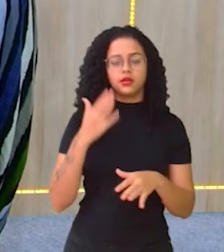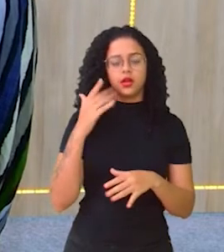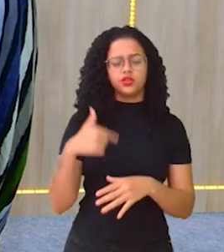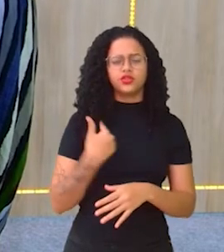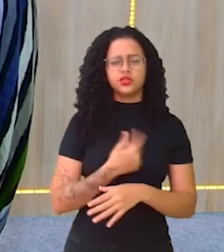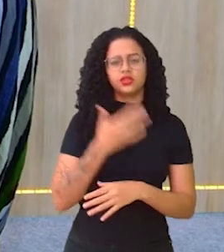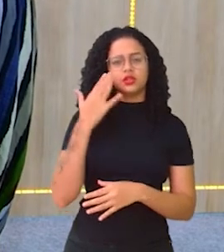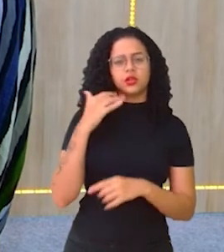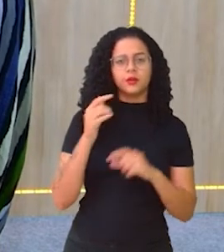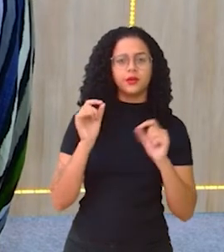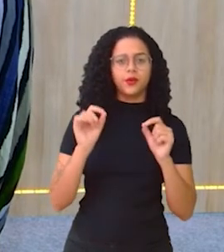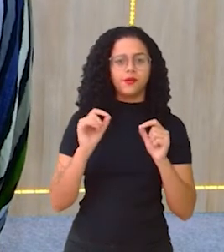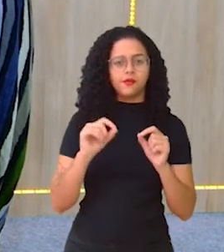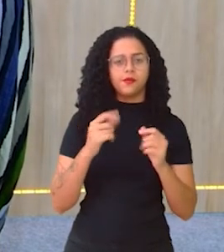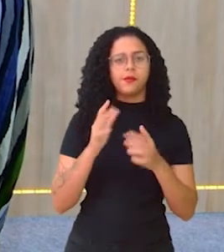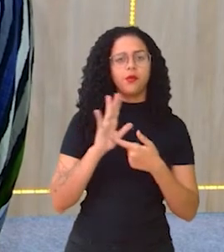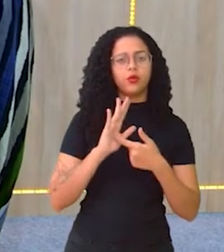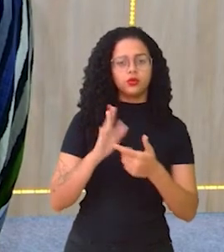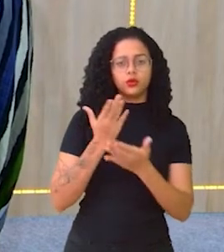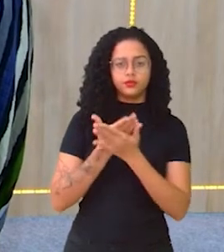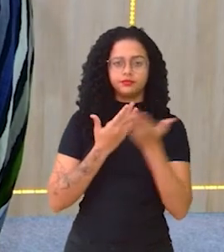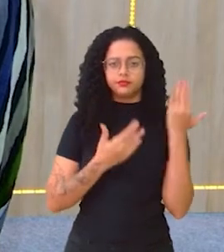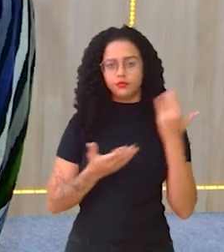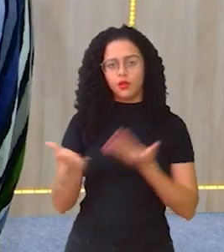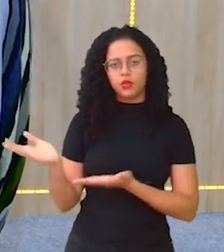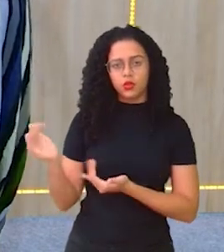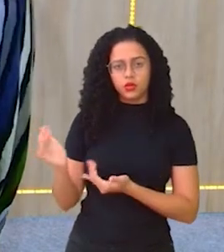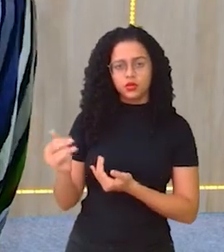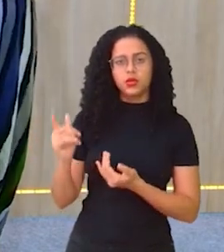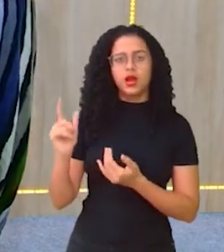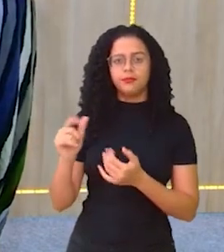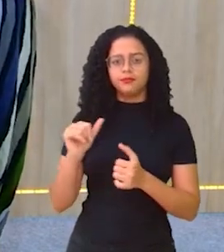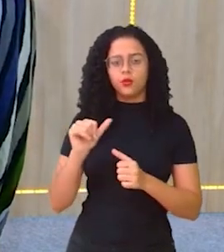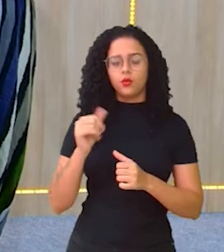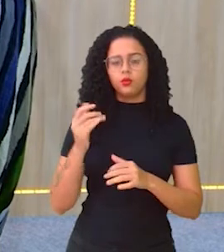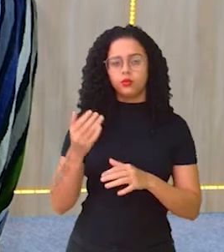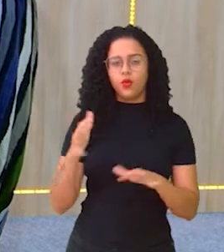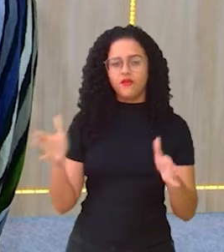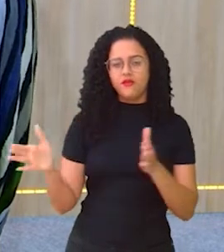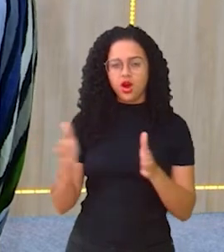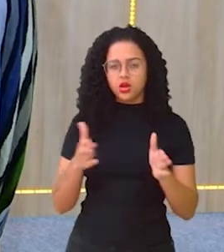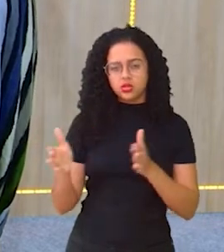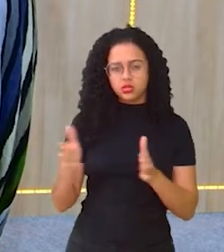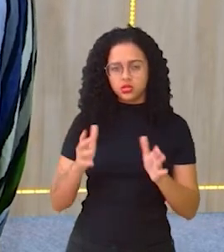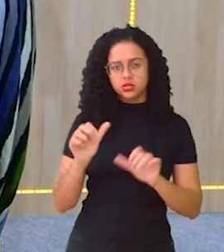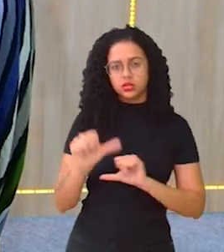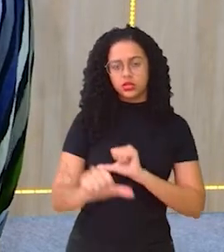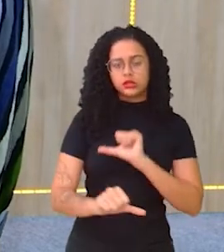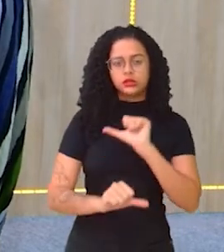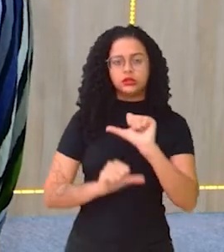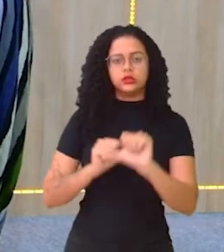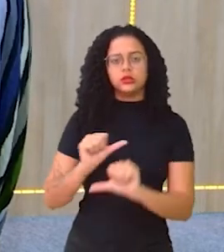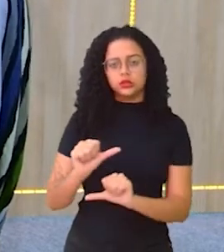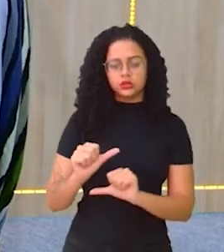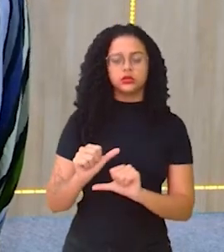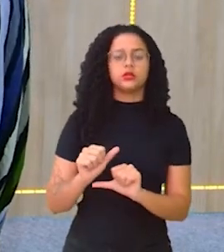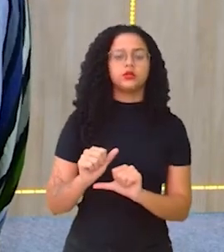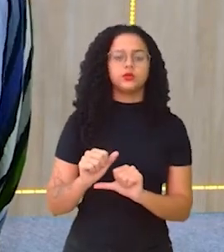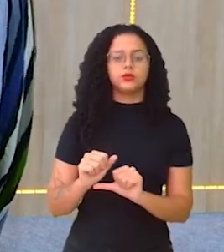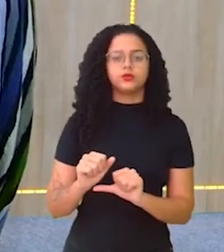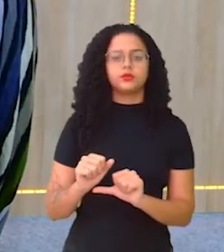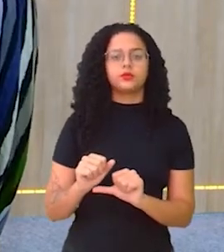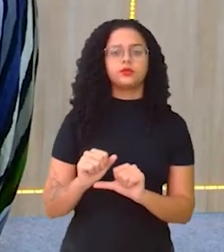que, como a gente trouxe a aula passada, de que a adolescência ela é uma fase em transição, é uma fase da vida, como a gente passou outras